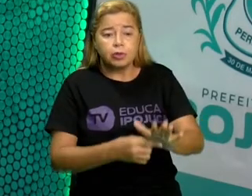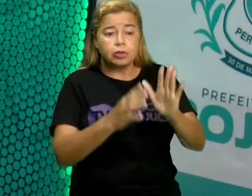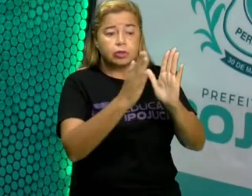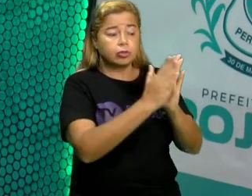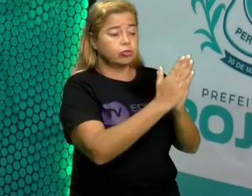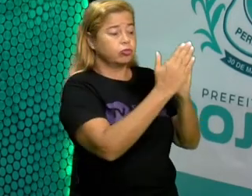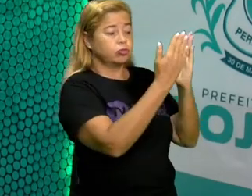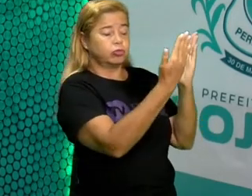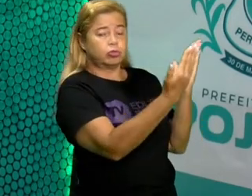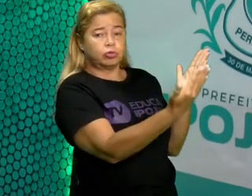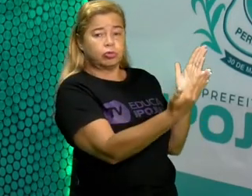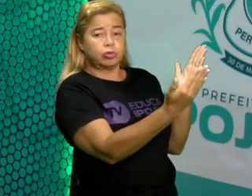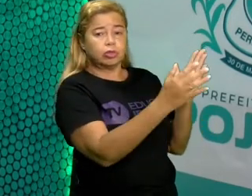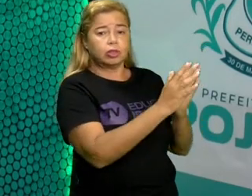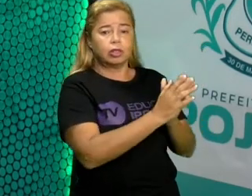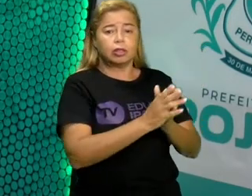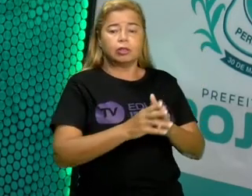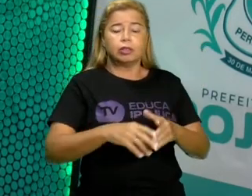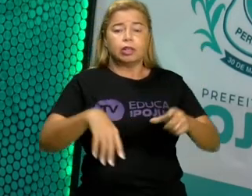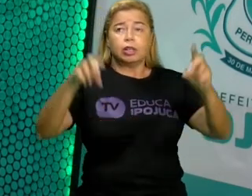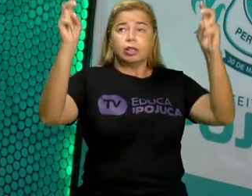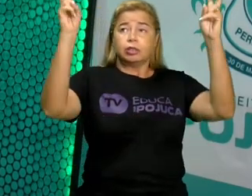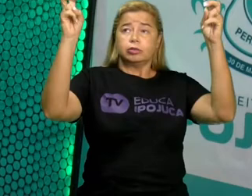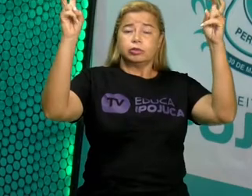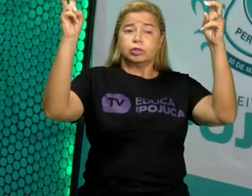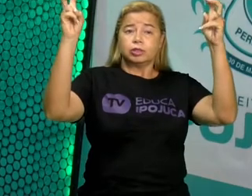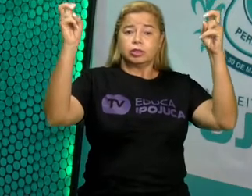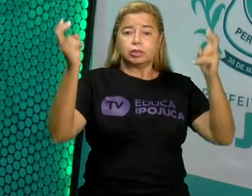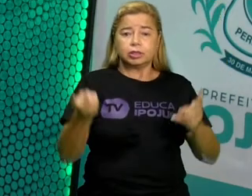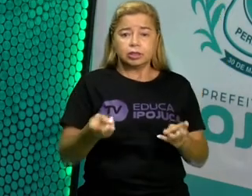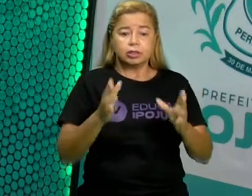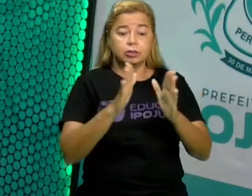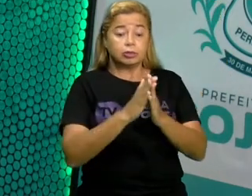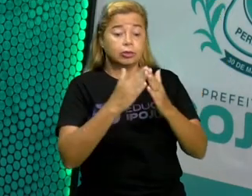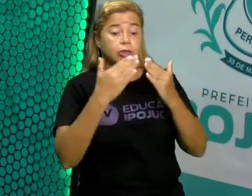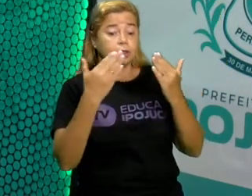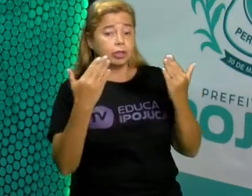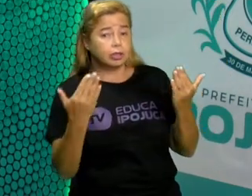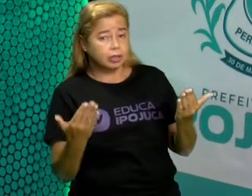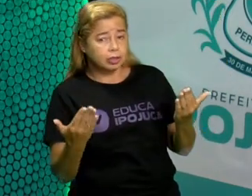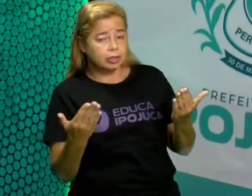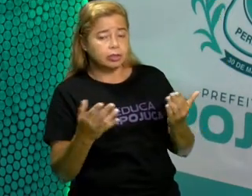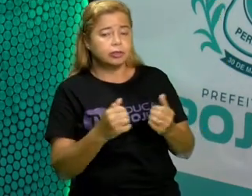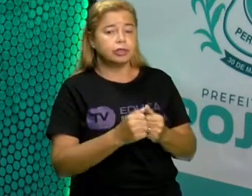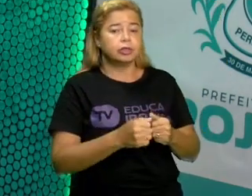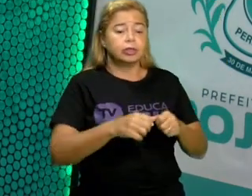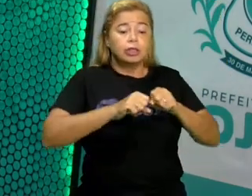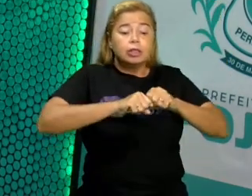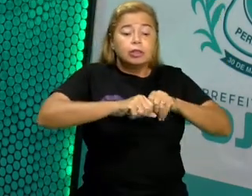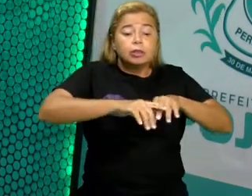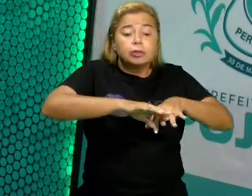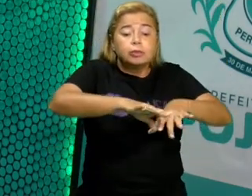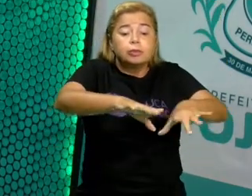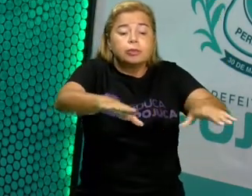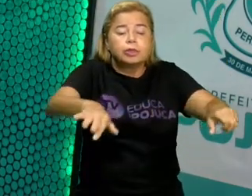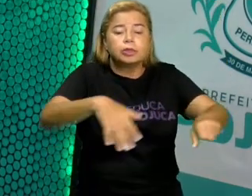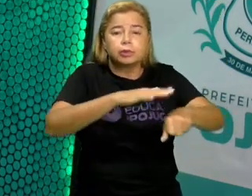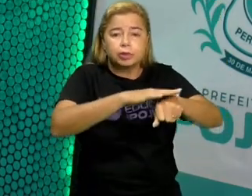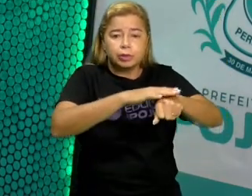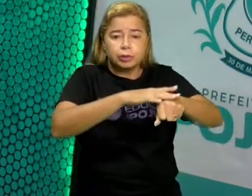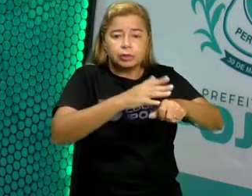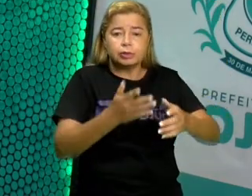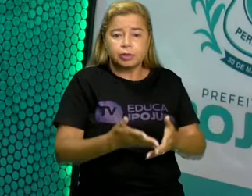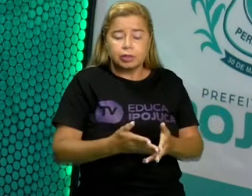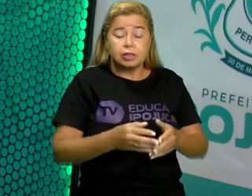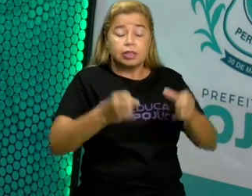manchete é pior livro digital gratuito e foi explica pandemia de coronavírus para criança